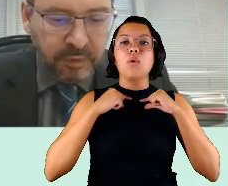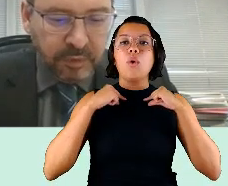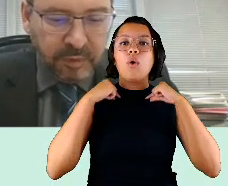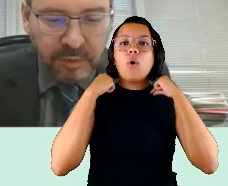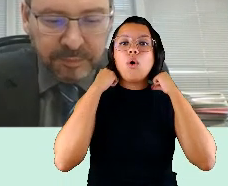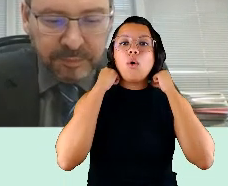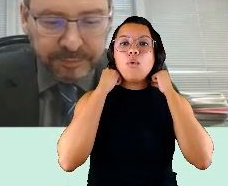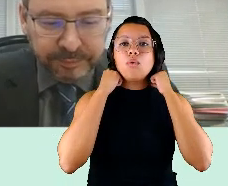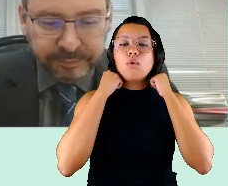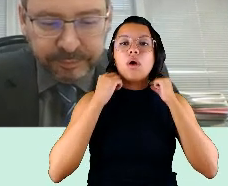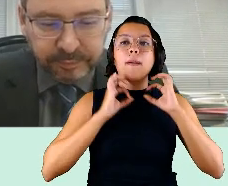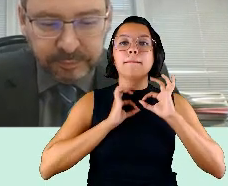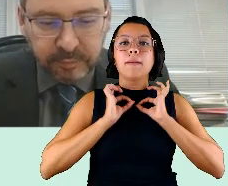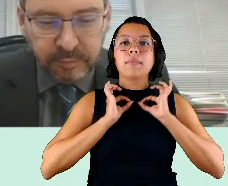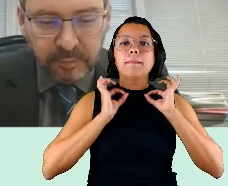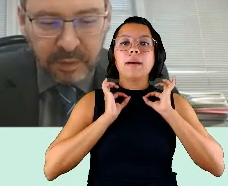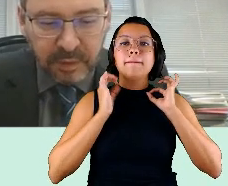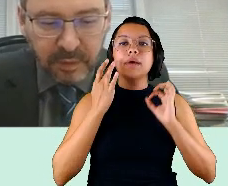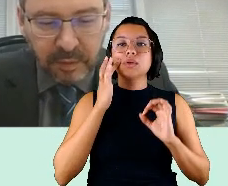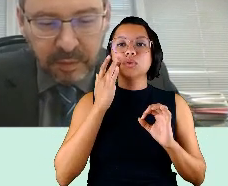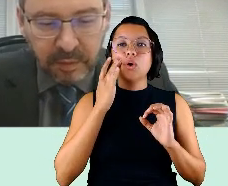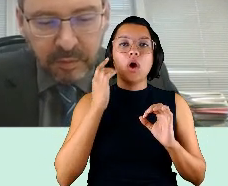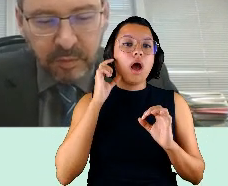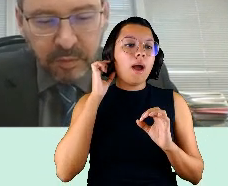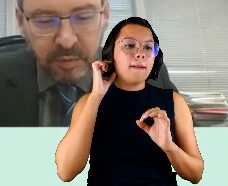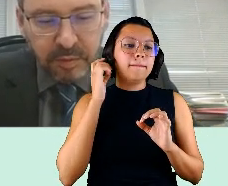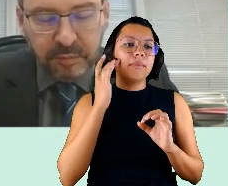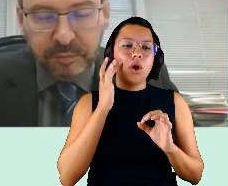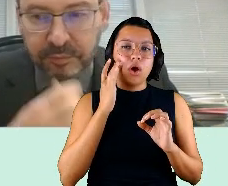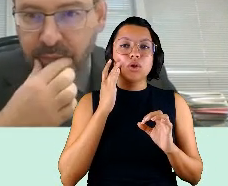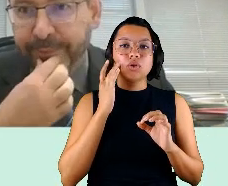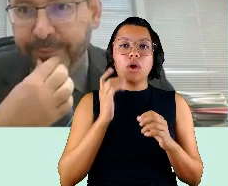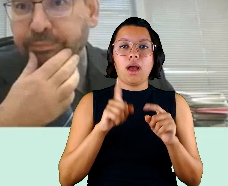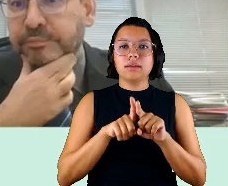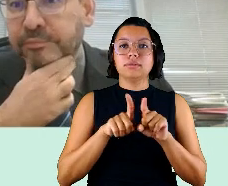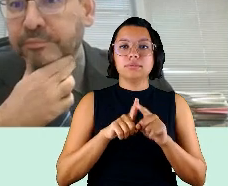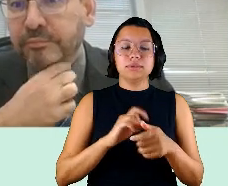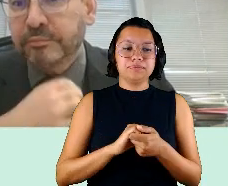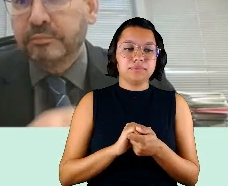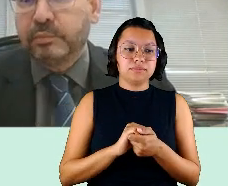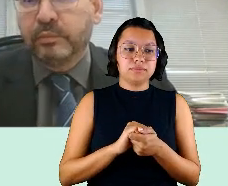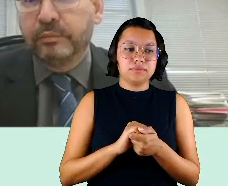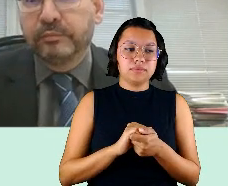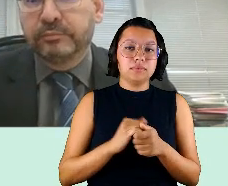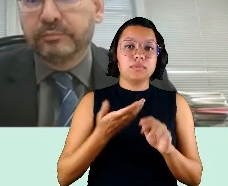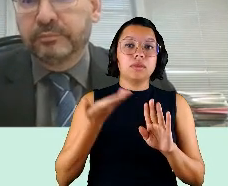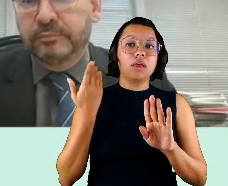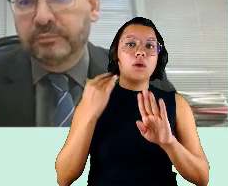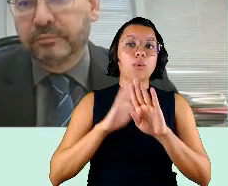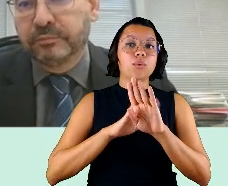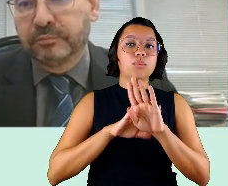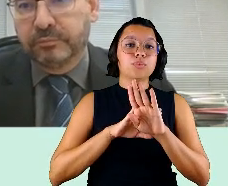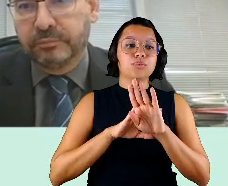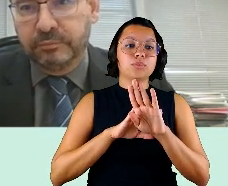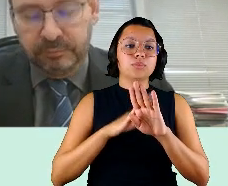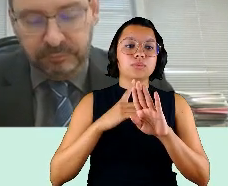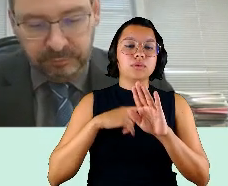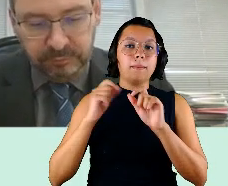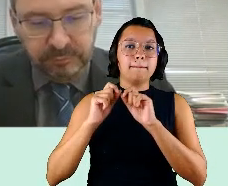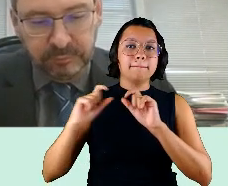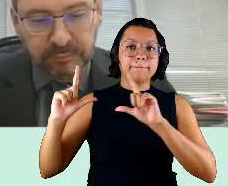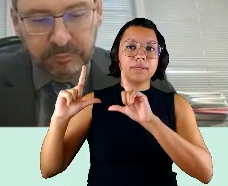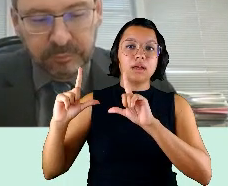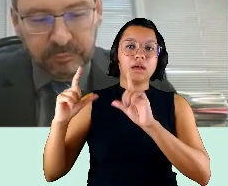de argolas douradas e brinco também de argolas, e ao fundo aparece